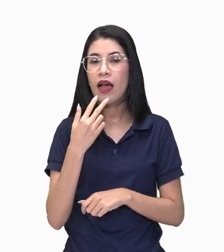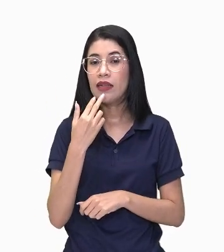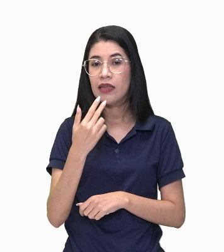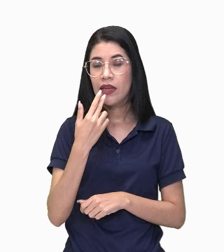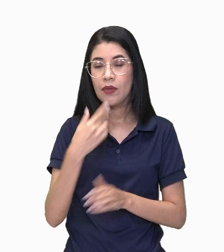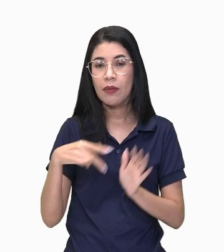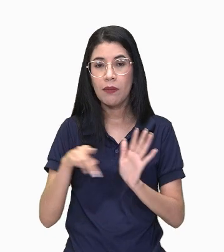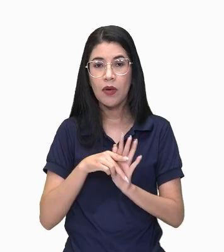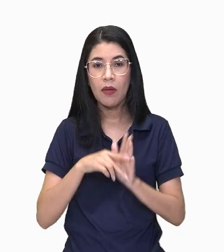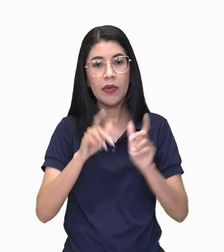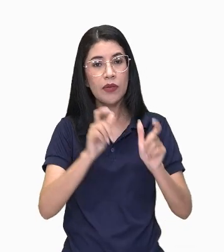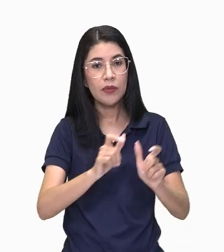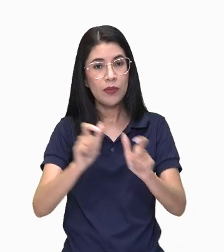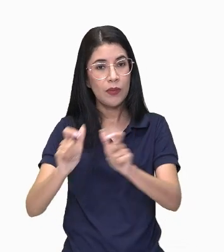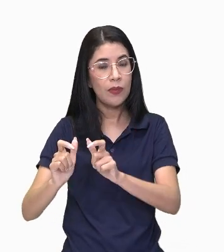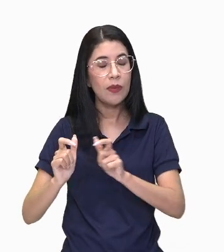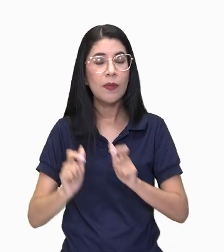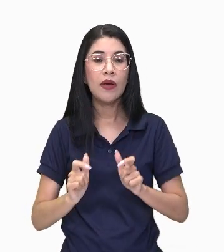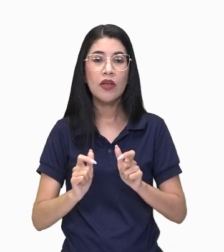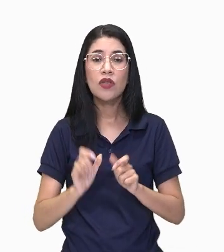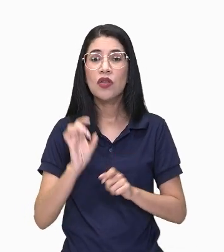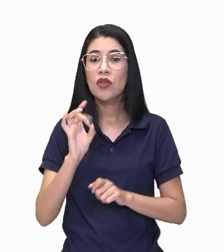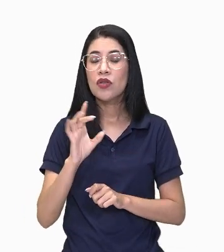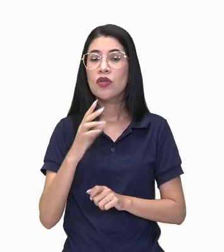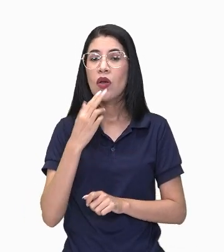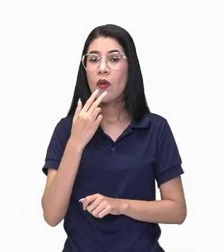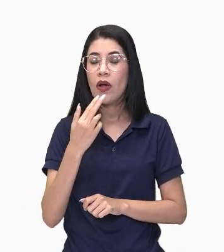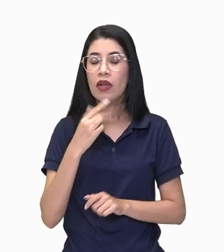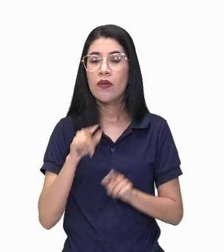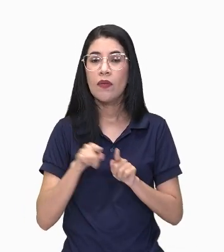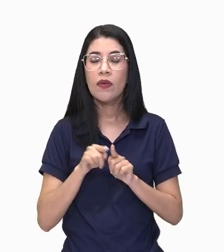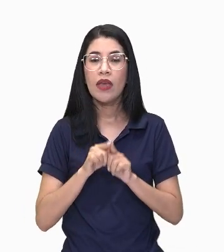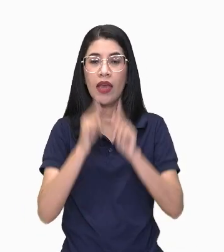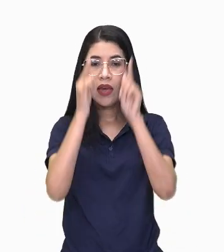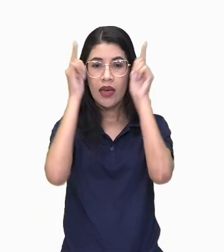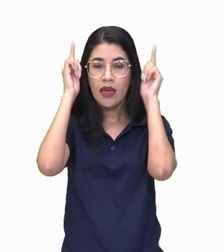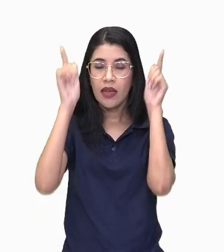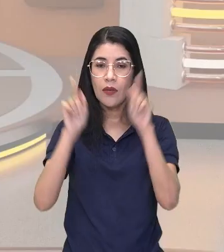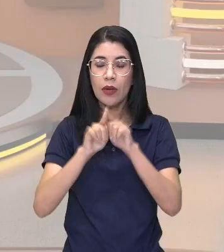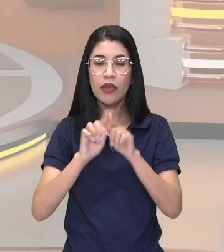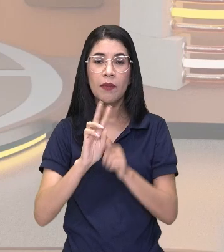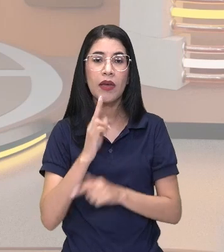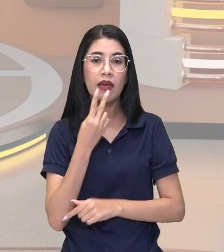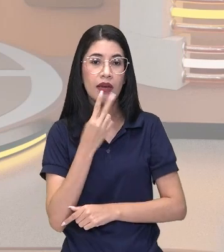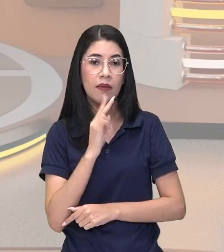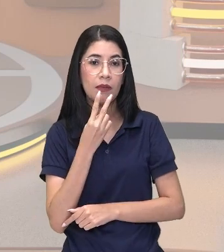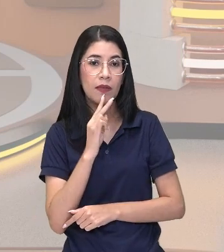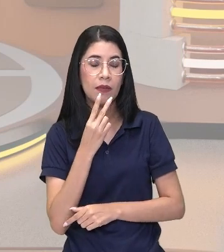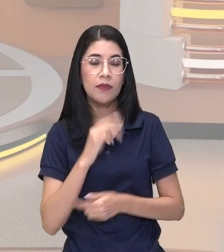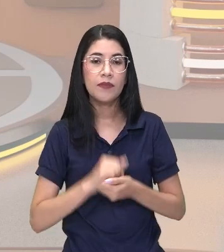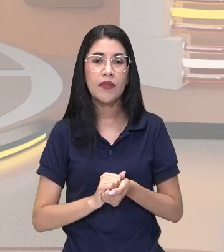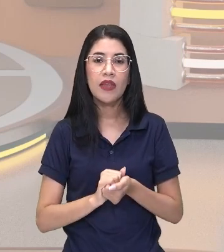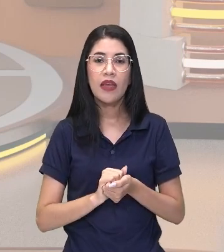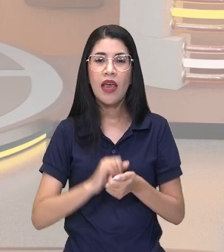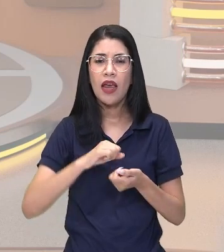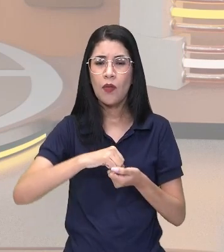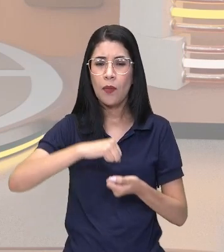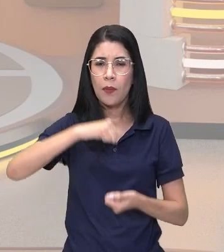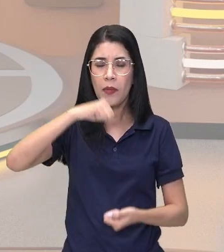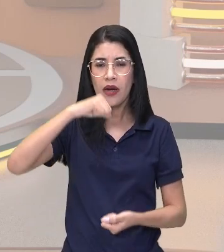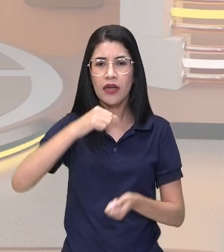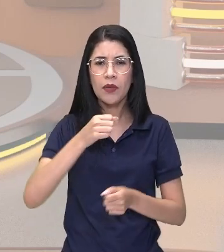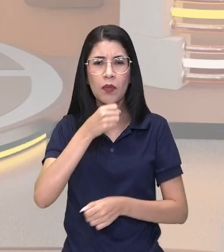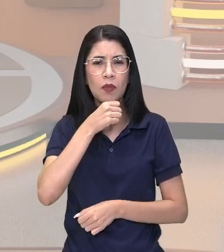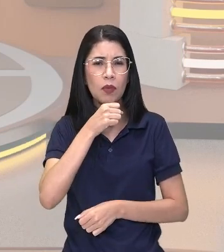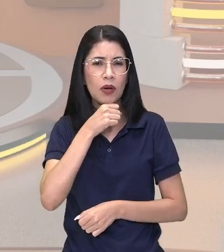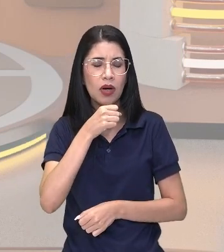daquela região, tá, gente? Existia apenas a Bíblia em grego e hebraico, os pergaminhos antigos, que eram ali,